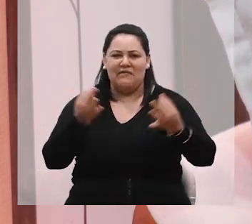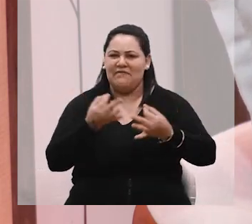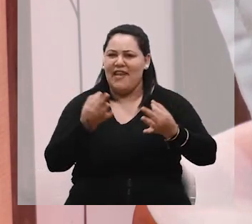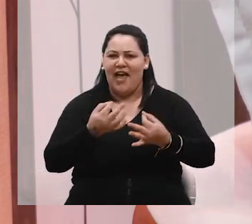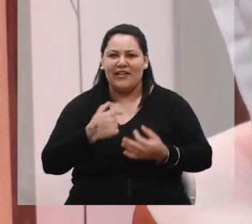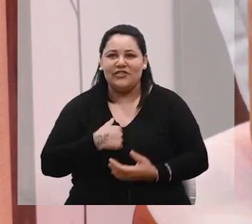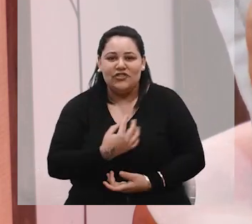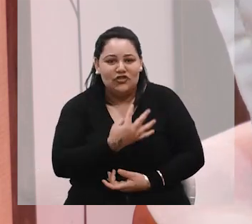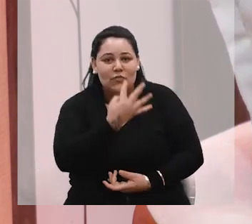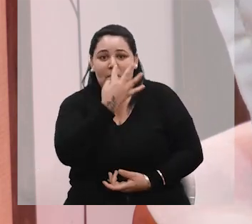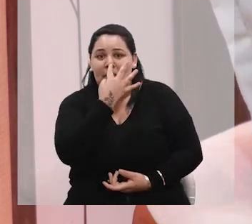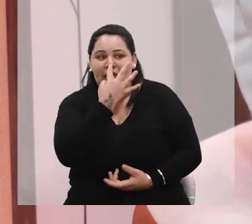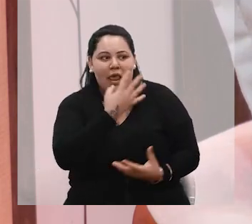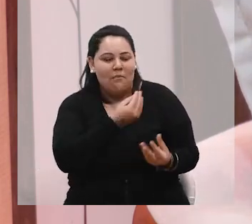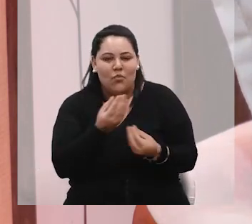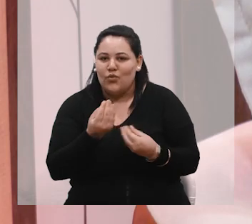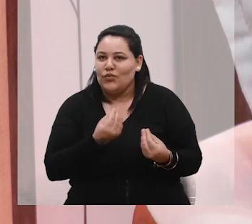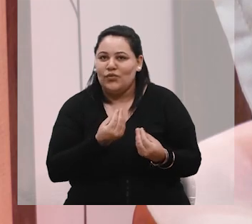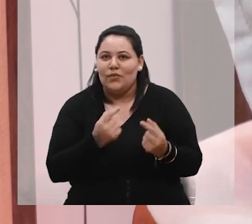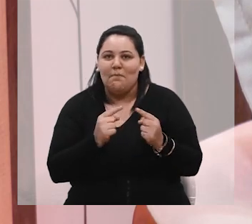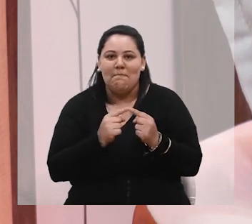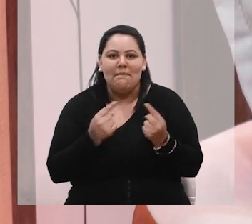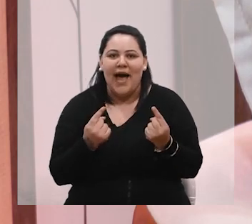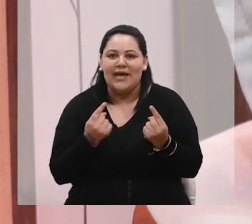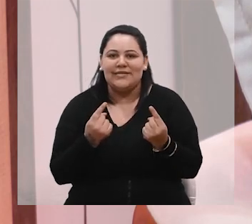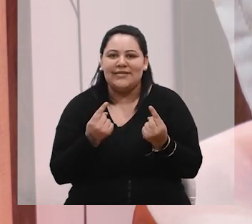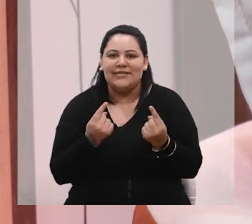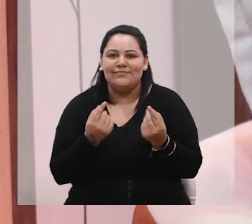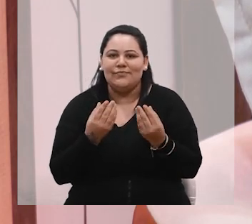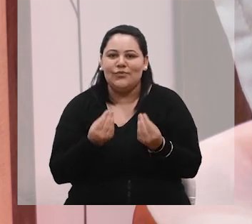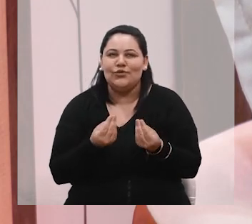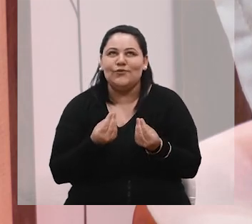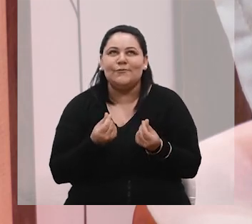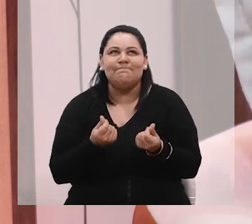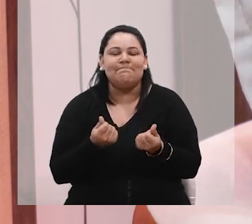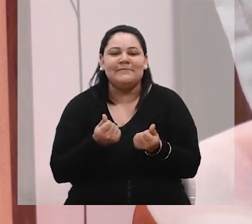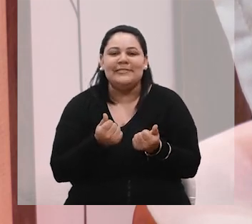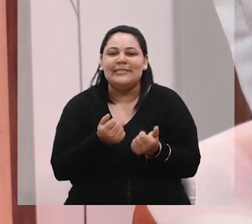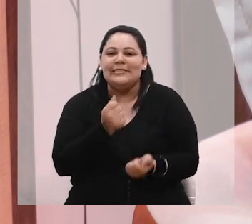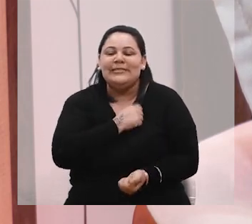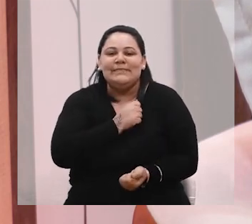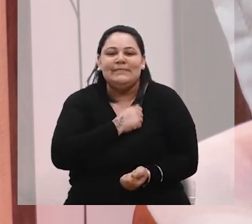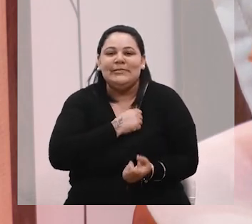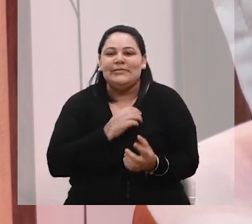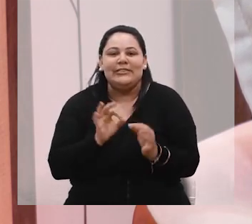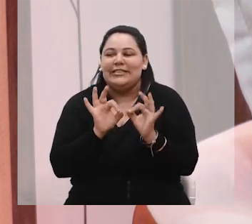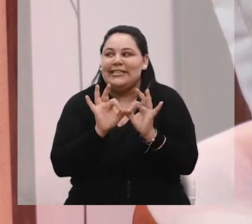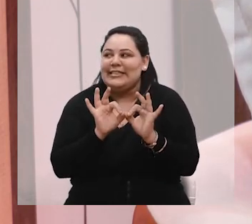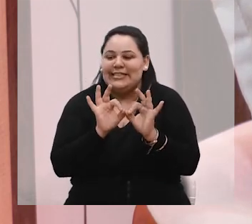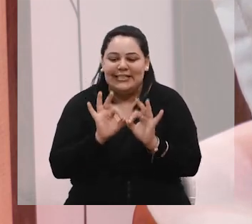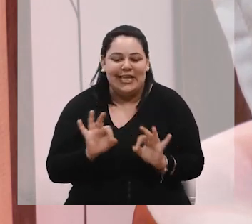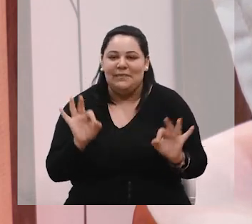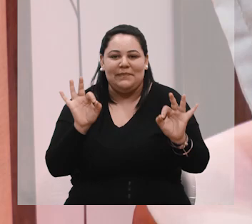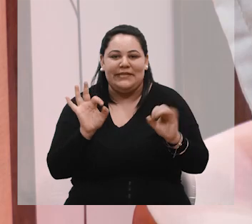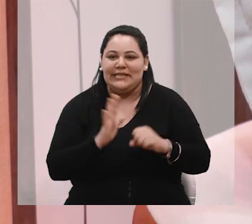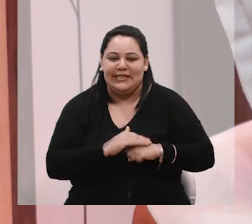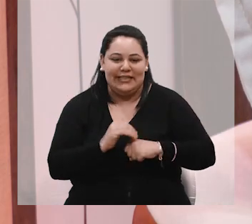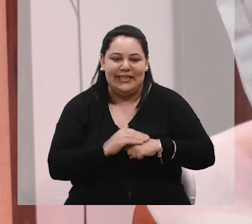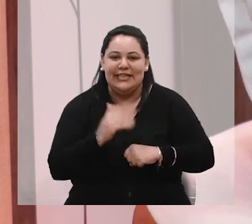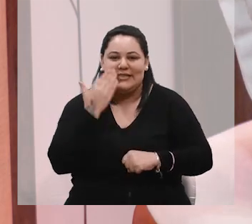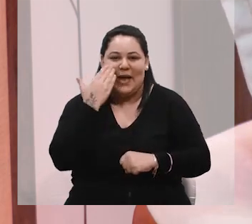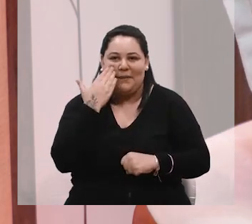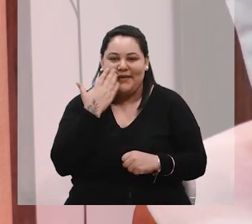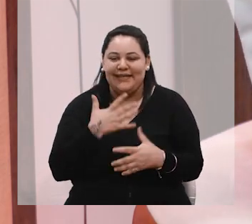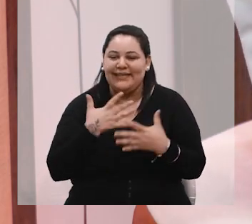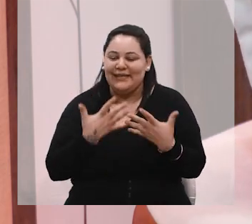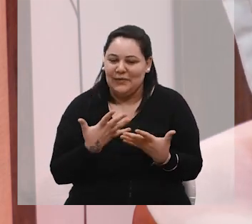gente admira pra caramba, mas assim, ó, muito generosa, muito humilde, muito, sabe? Então, foi